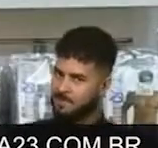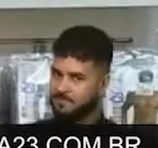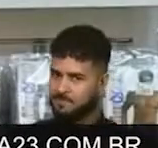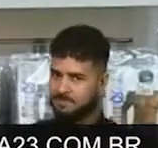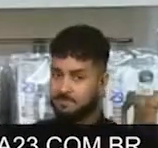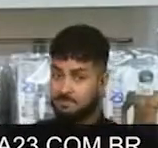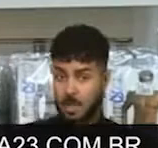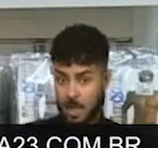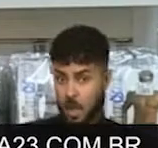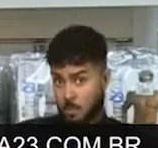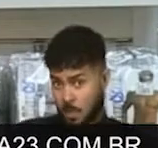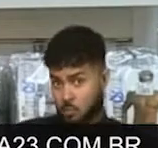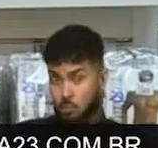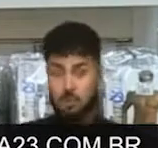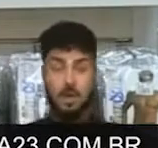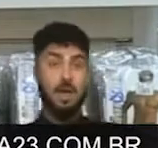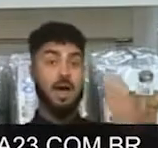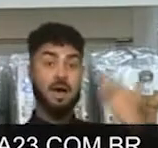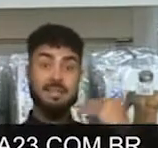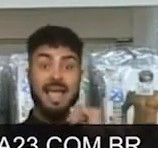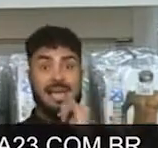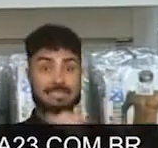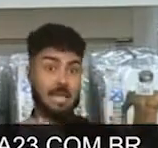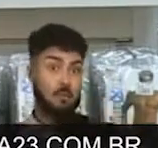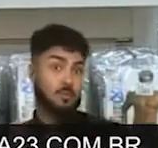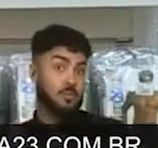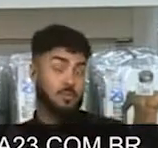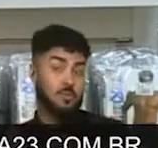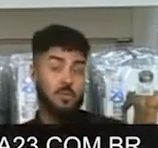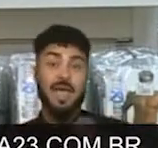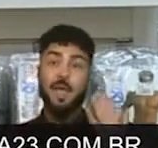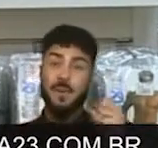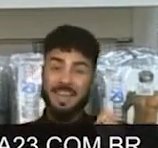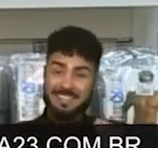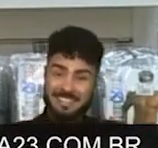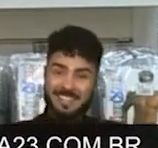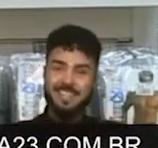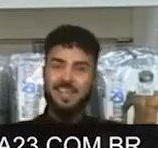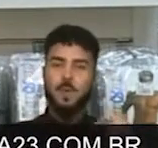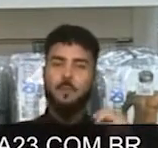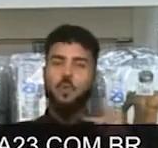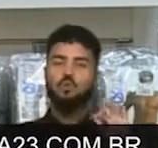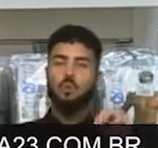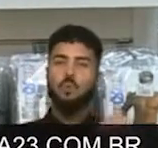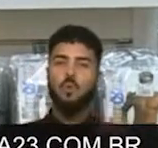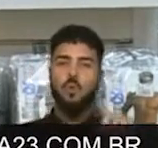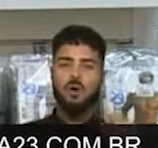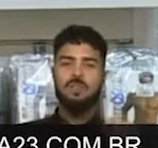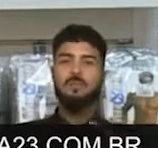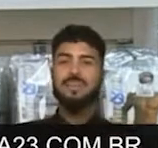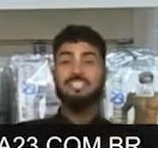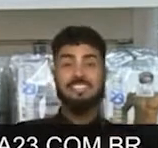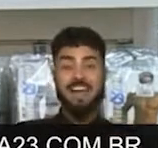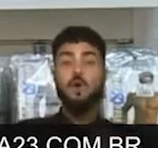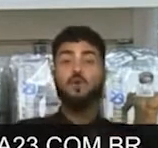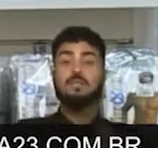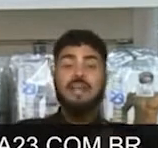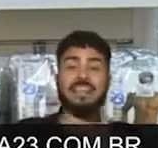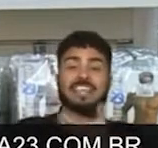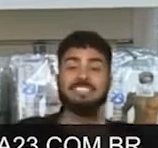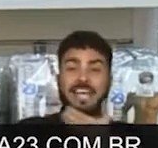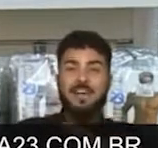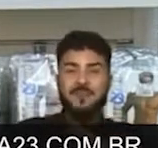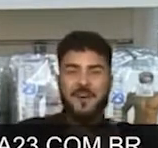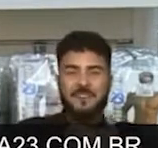Inclusive eu mesma, né, sou um exemplo, eu entrei na loja aqui no Ponto da Moda, né, para demanda de fim de ano também, para dar esse